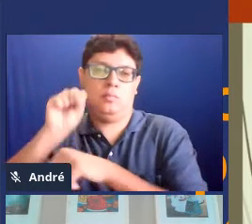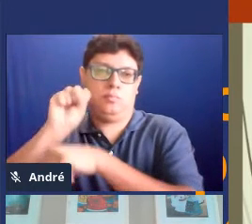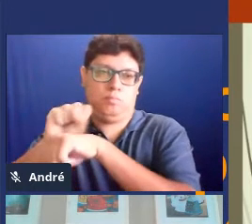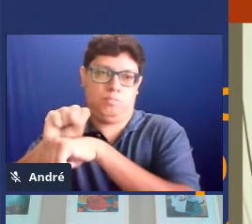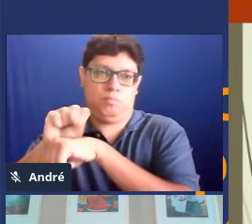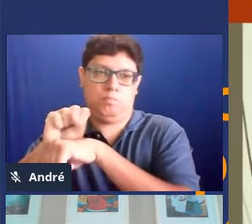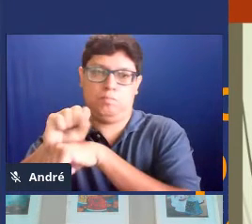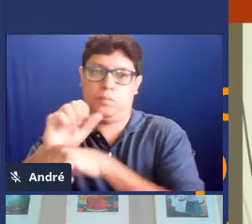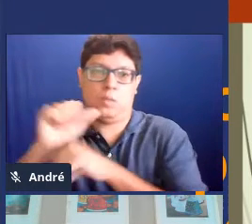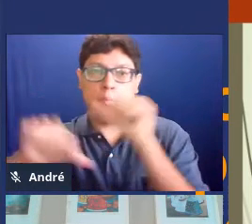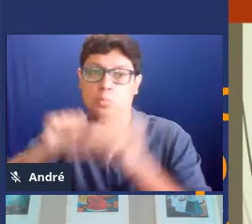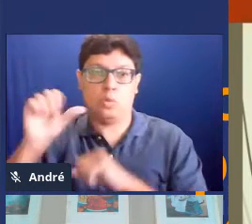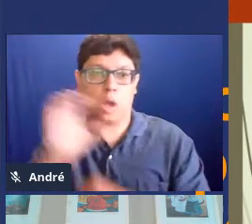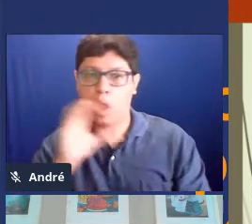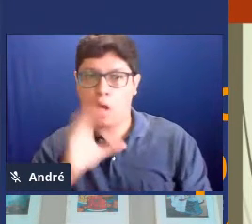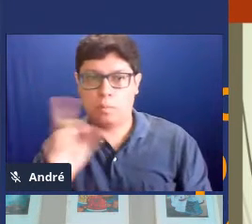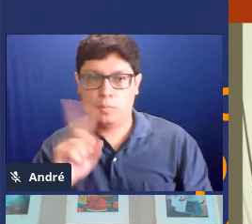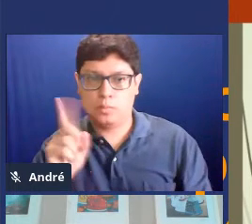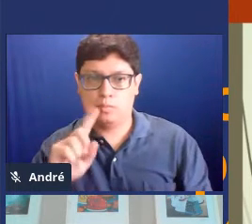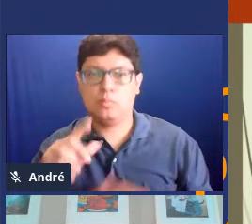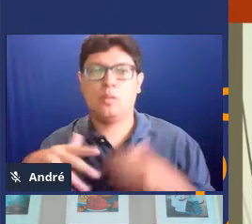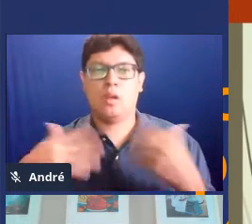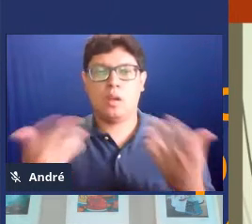possibilitou esse tipo de estudo.